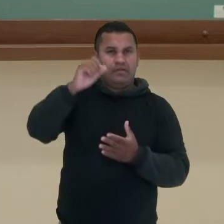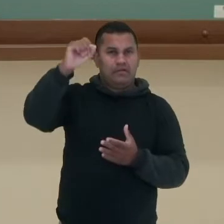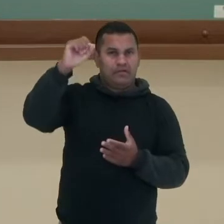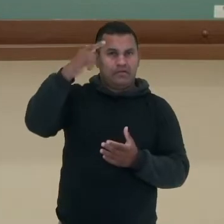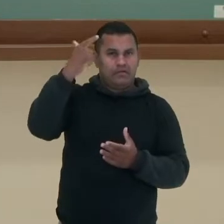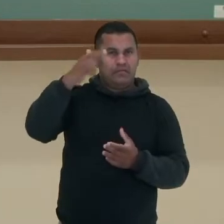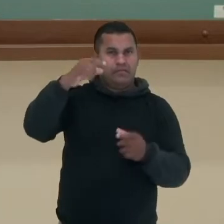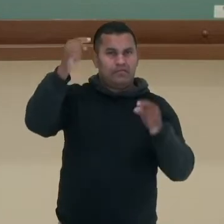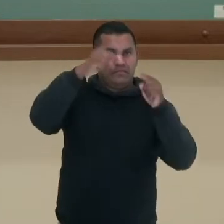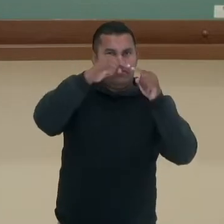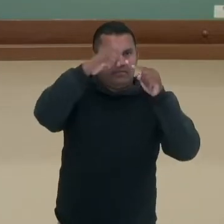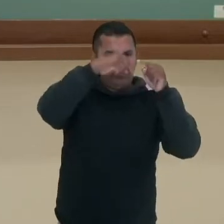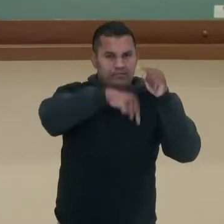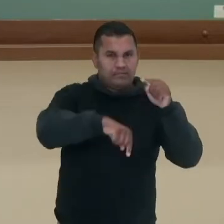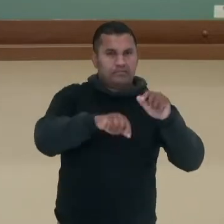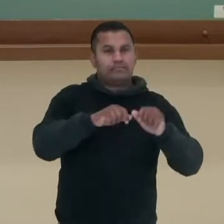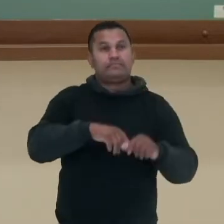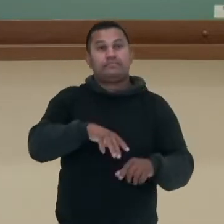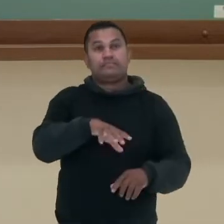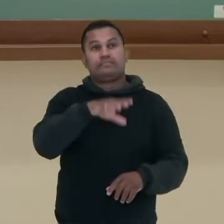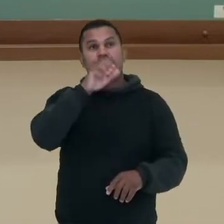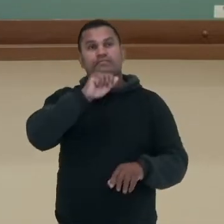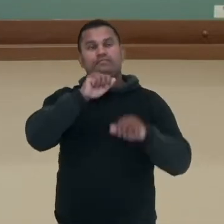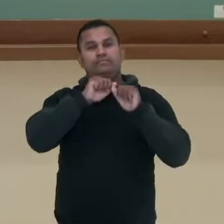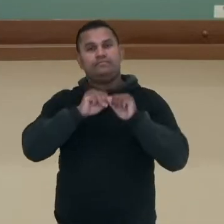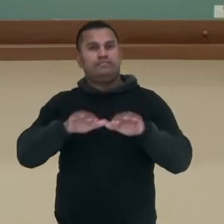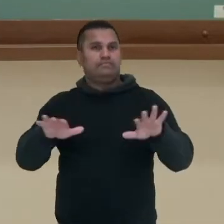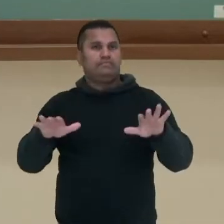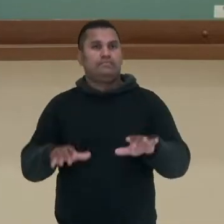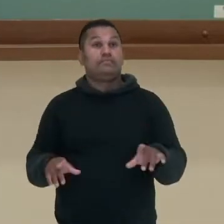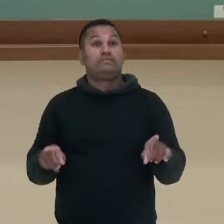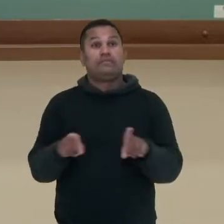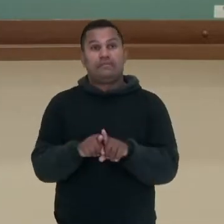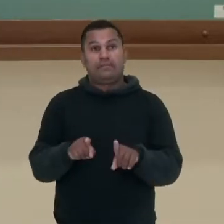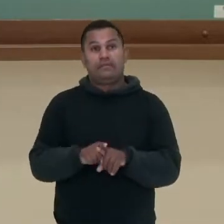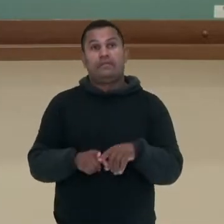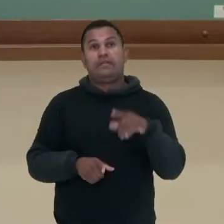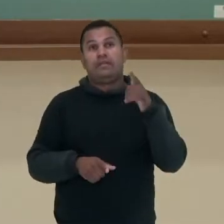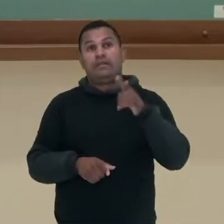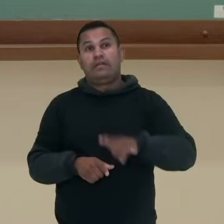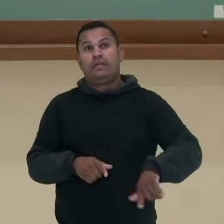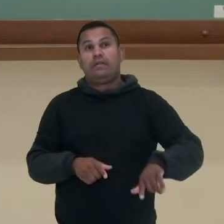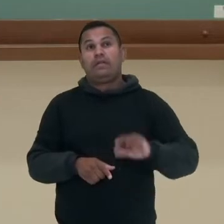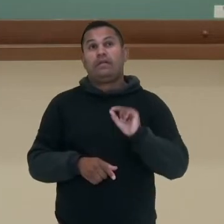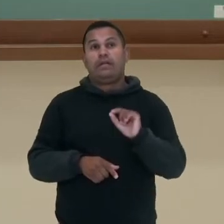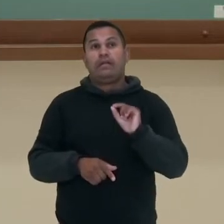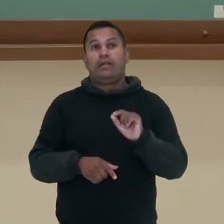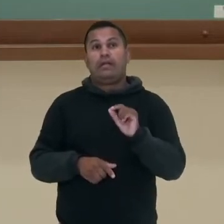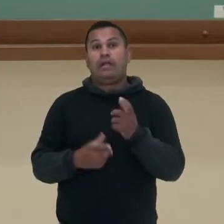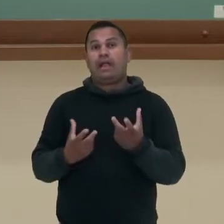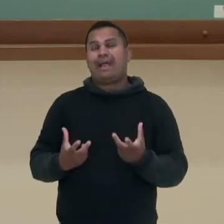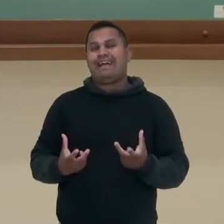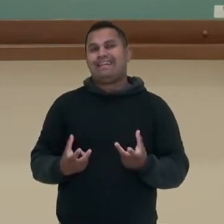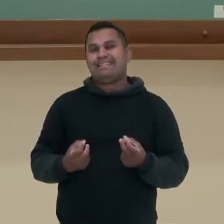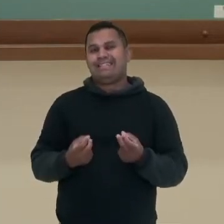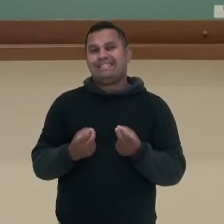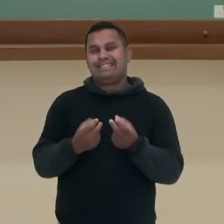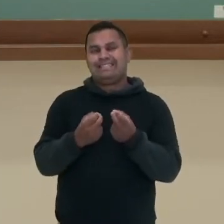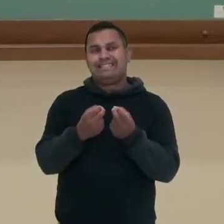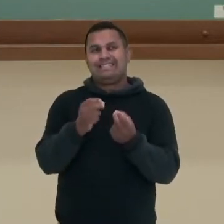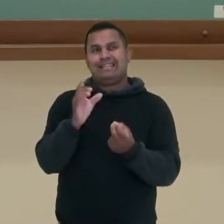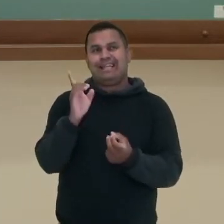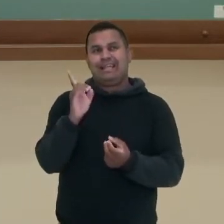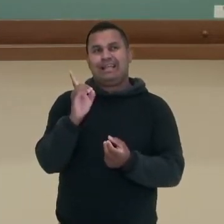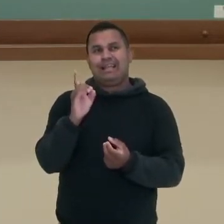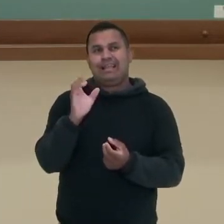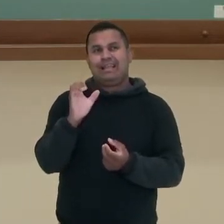decomposição. Quando os seres vivos retiram esse carbono, as plantas retiram o carbono, eles usam no processo de